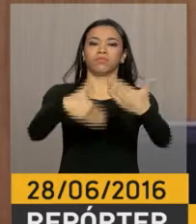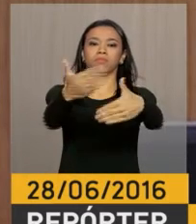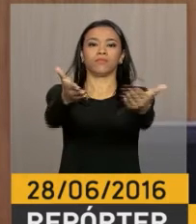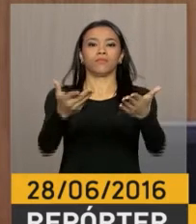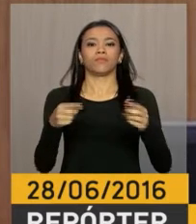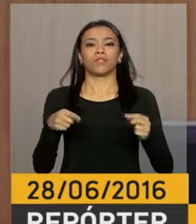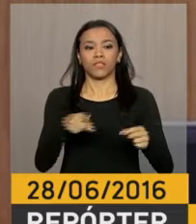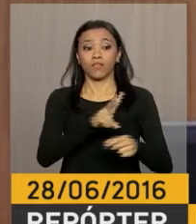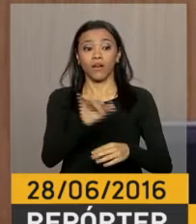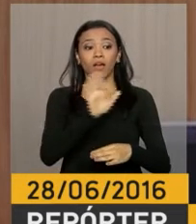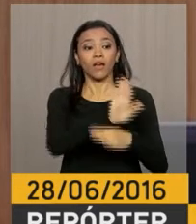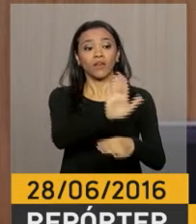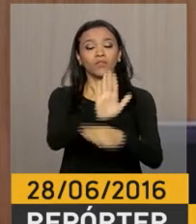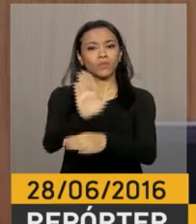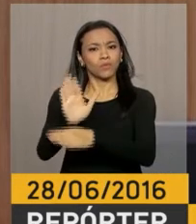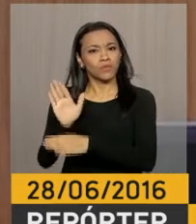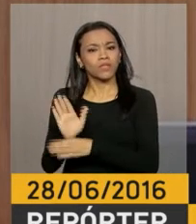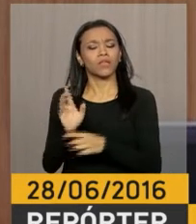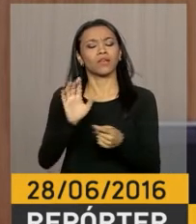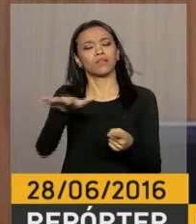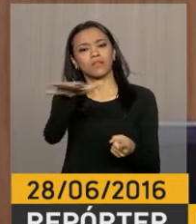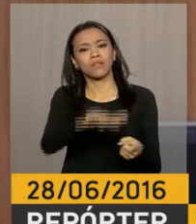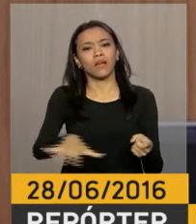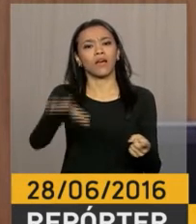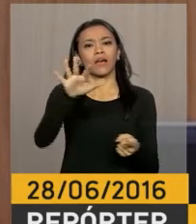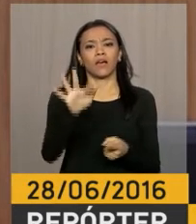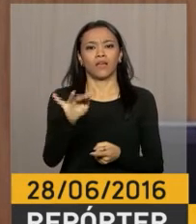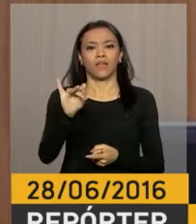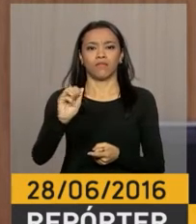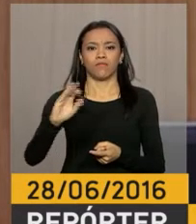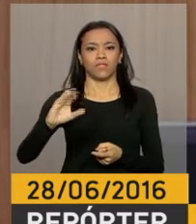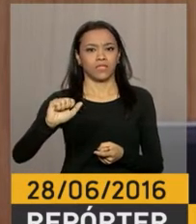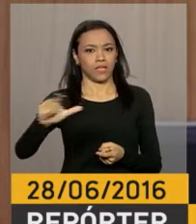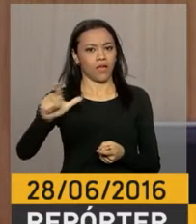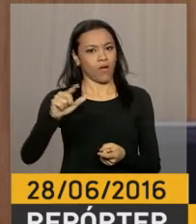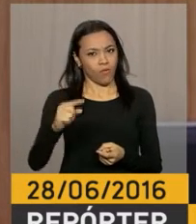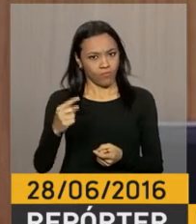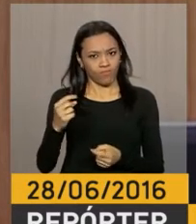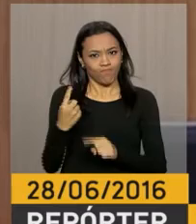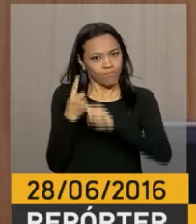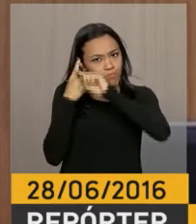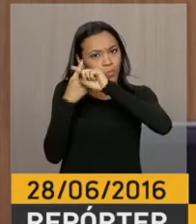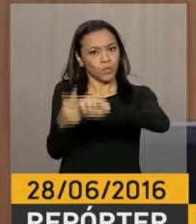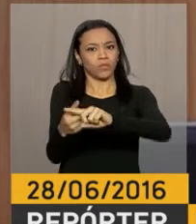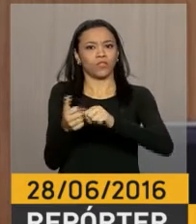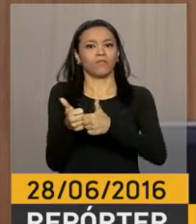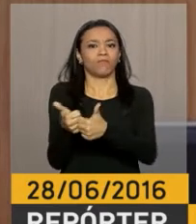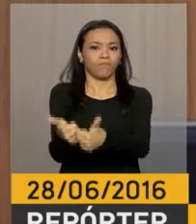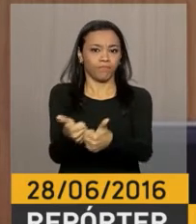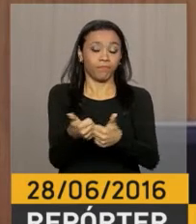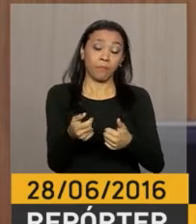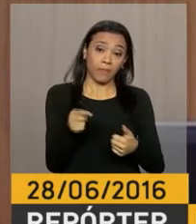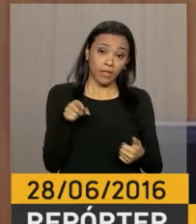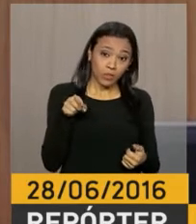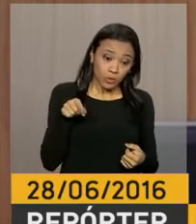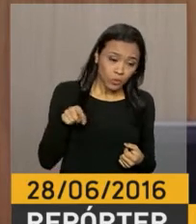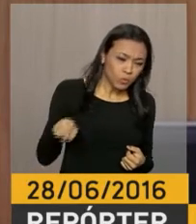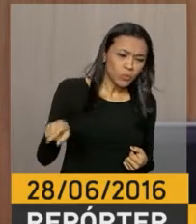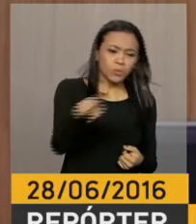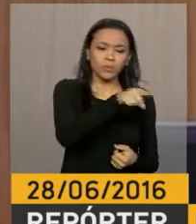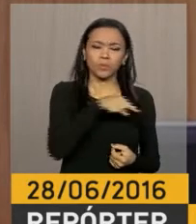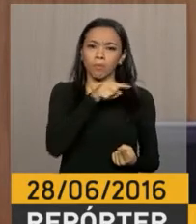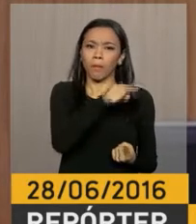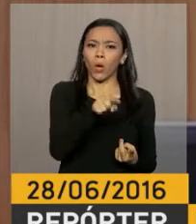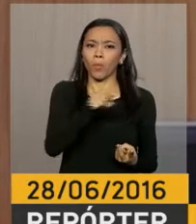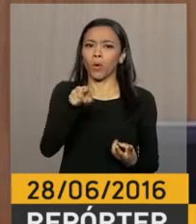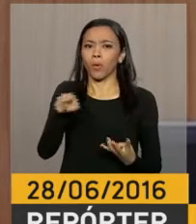benefício de um quadro fiscal muito mais positivo, né? Tudo isso atua